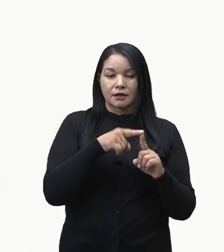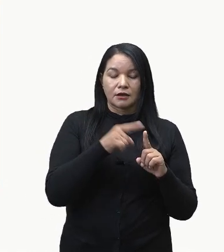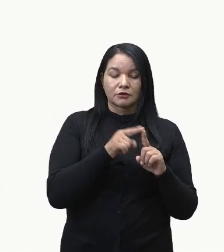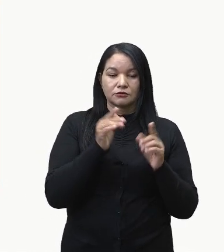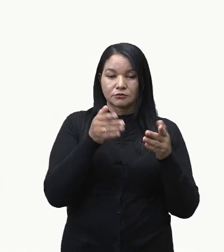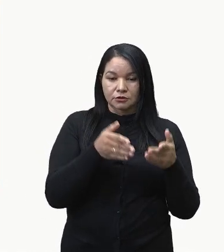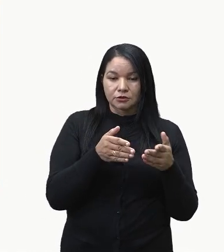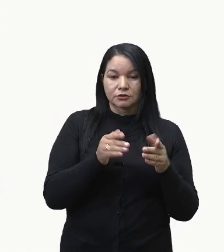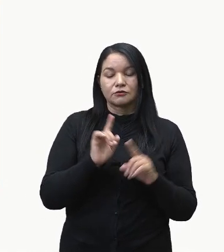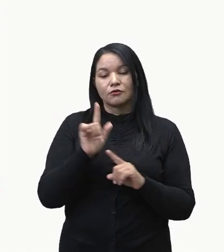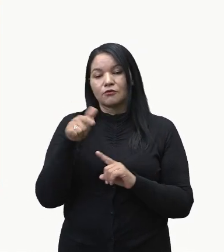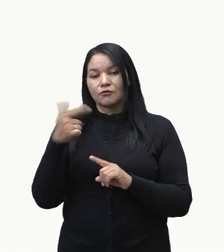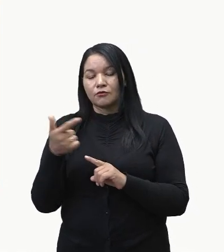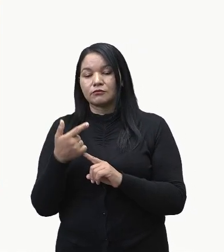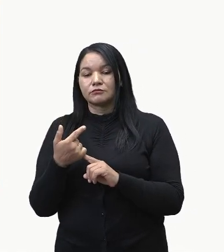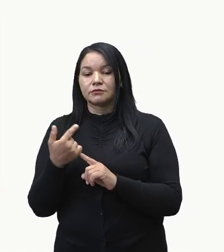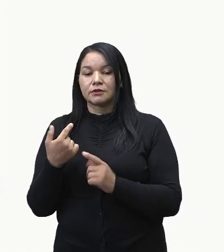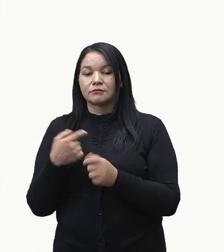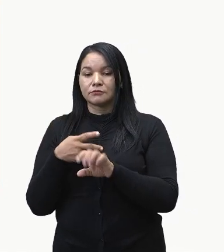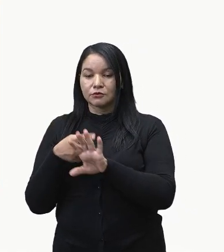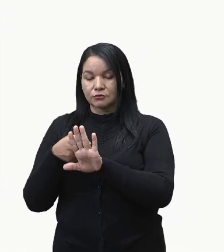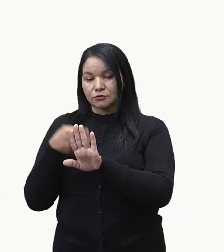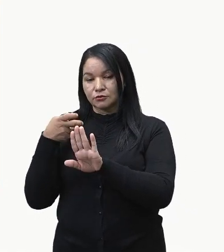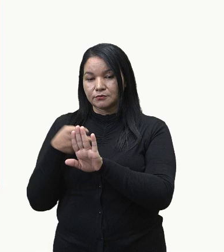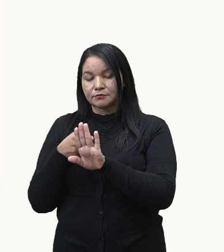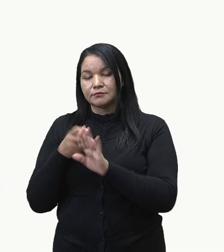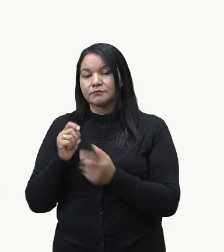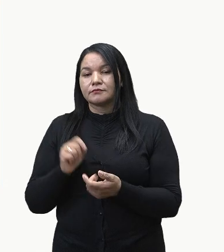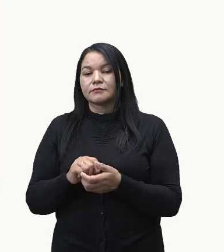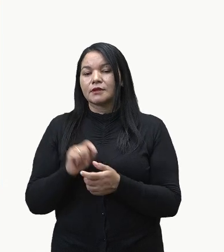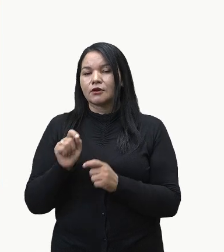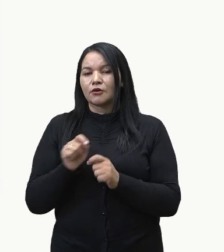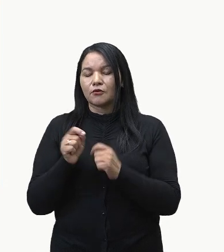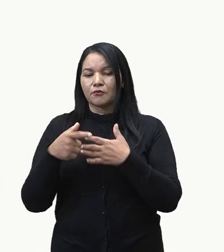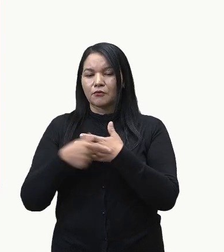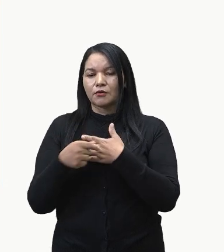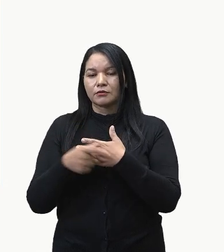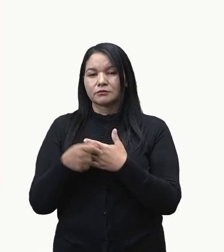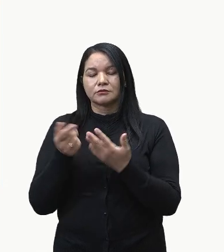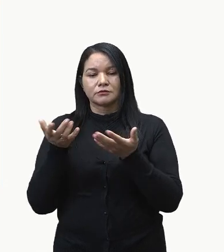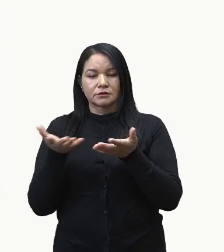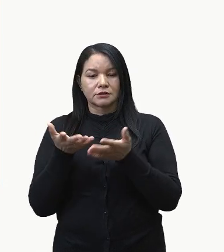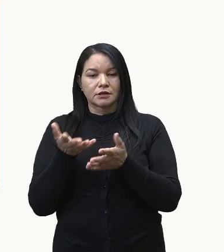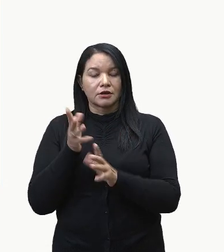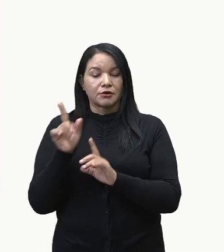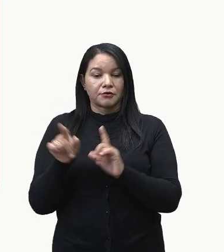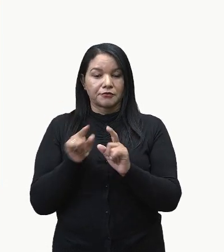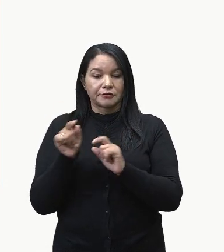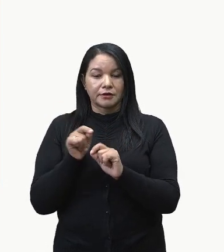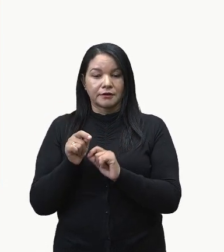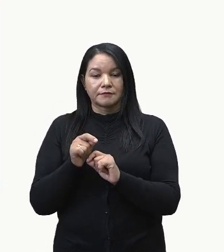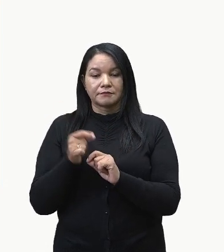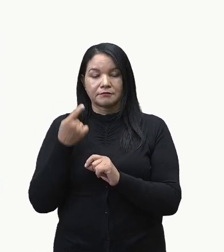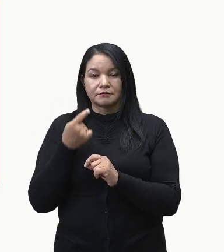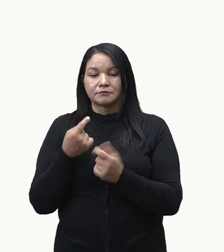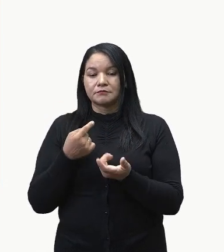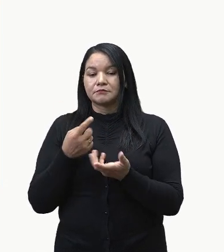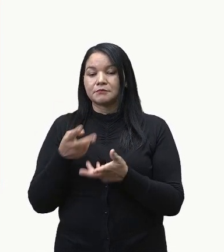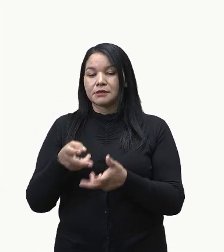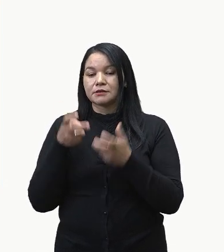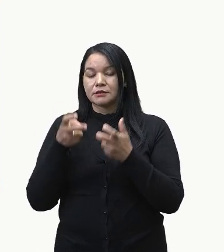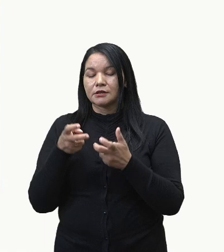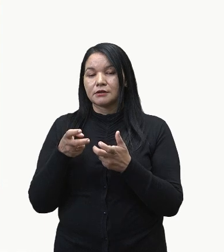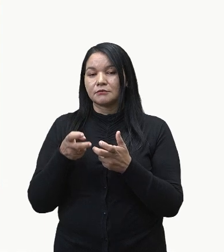a literária ela é subjetiva. O autor ele não pretende